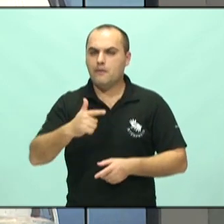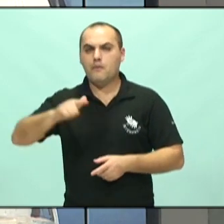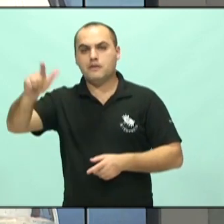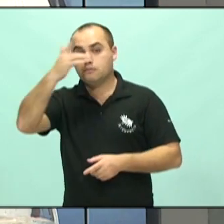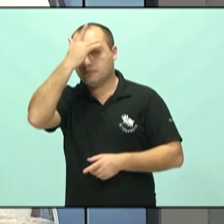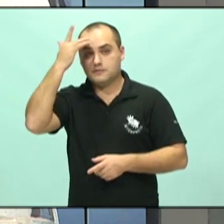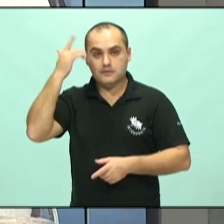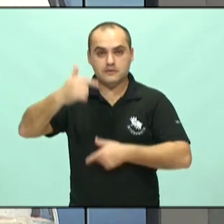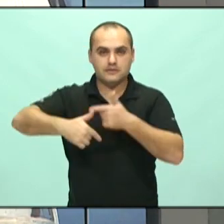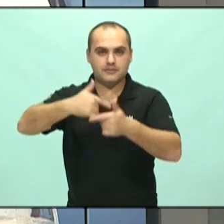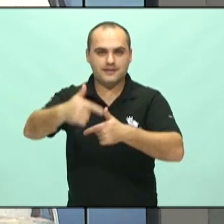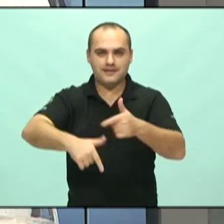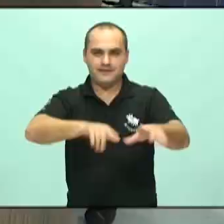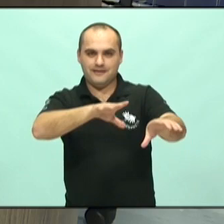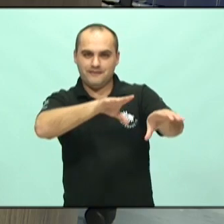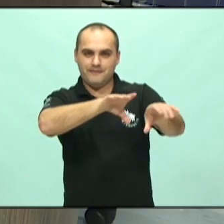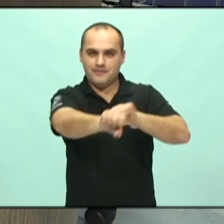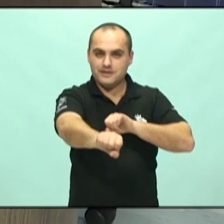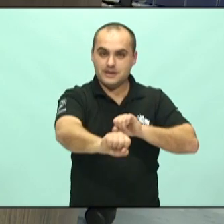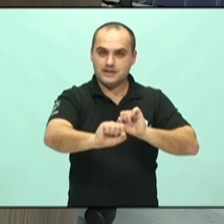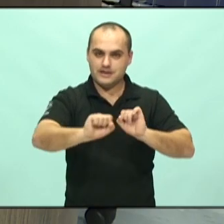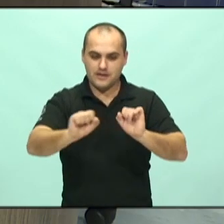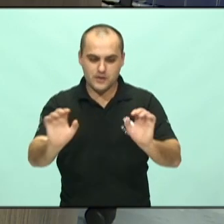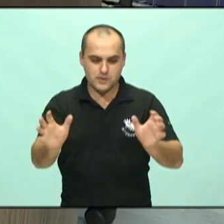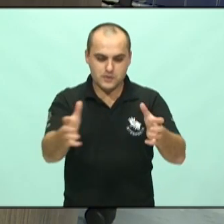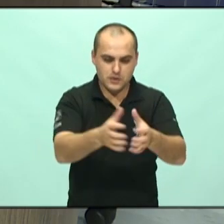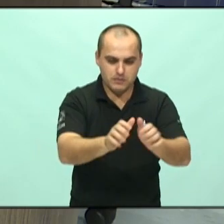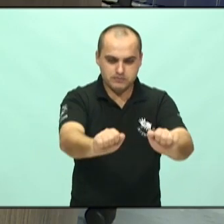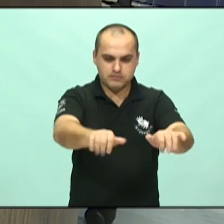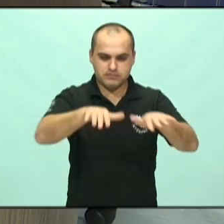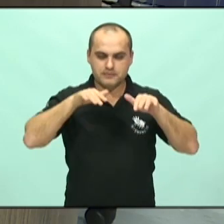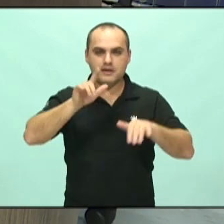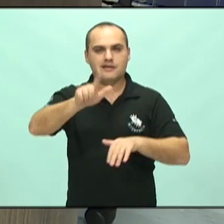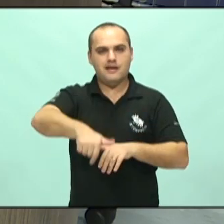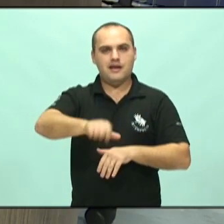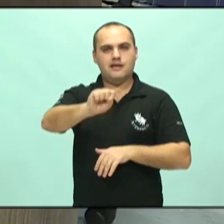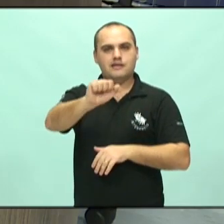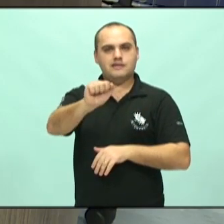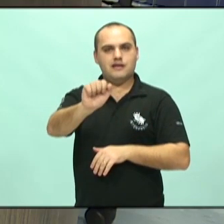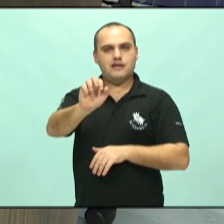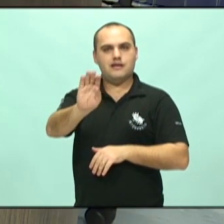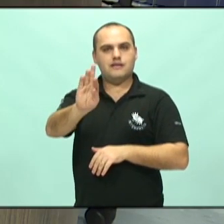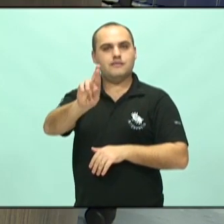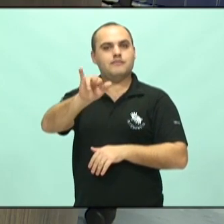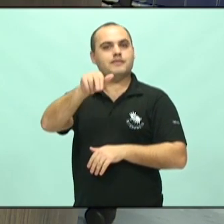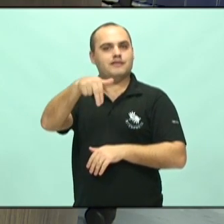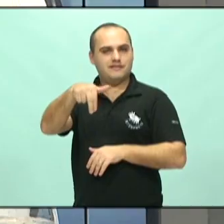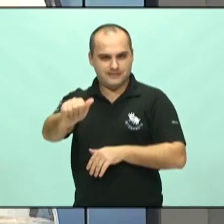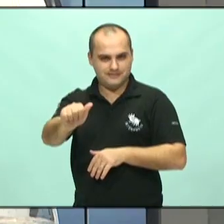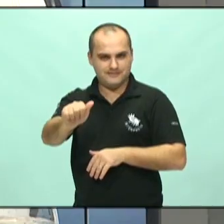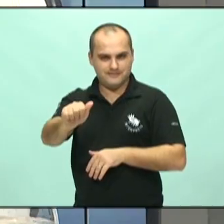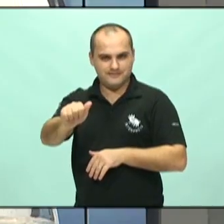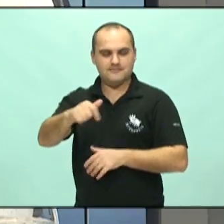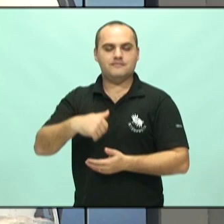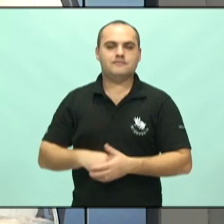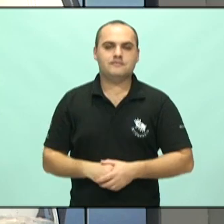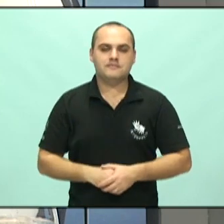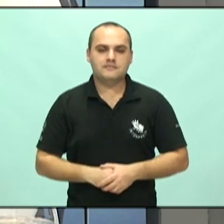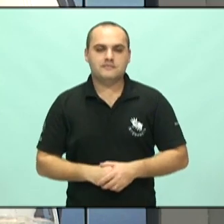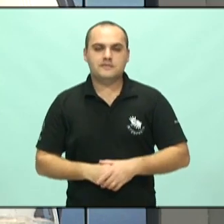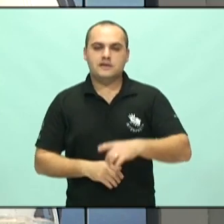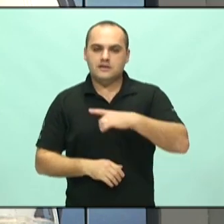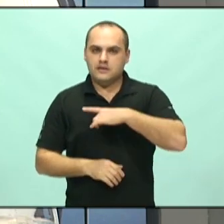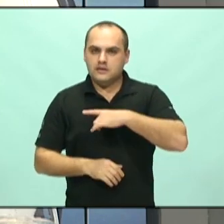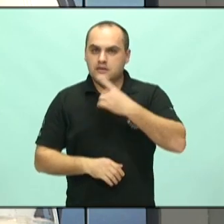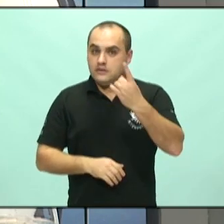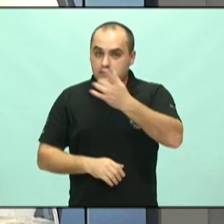parte de formação de plateia, que é a Sabrina Moura, de Blumenau, que é mestrando em teatro. Nós temos um autor